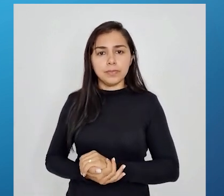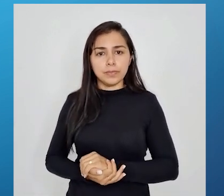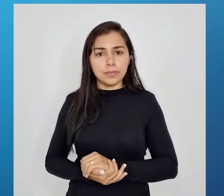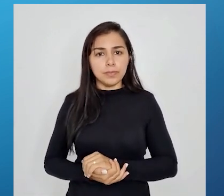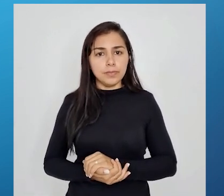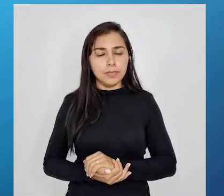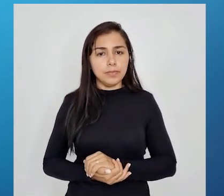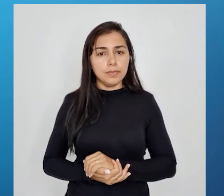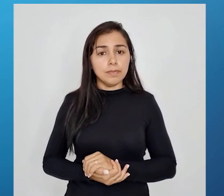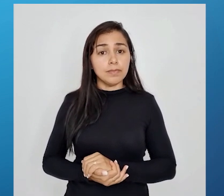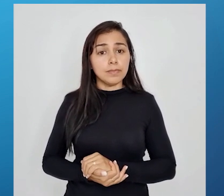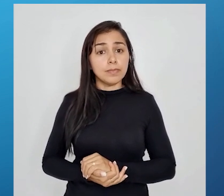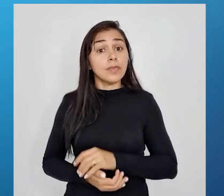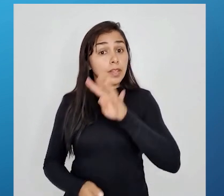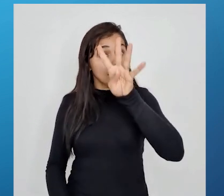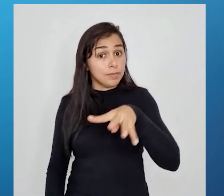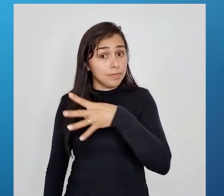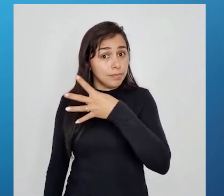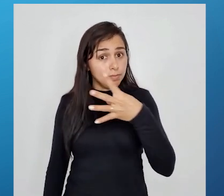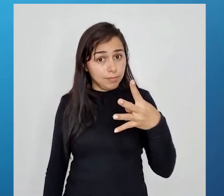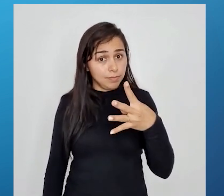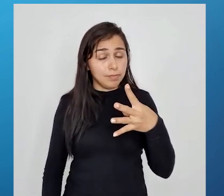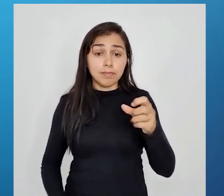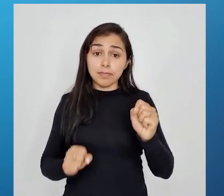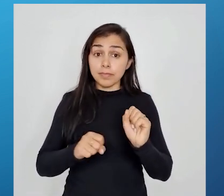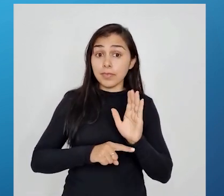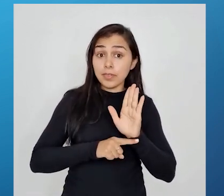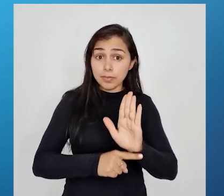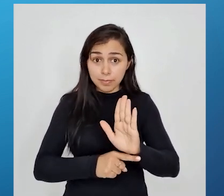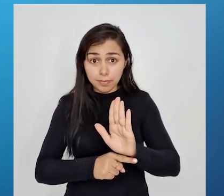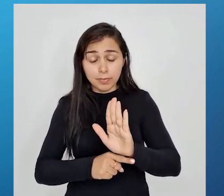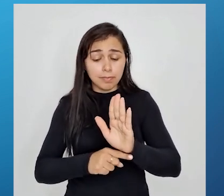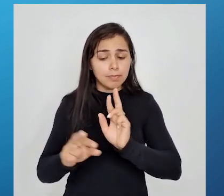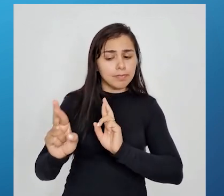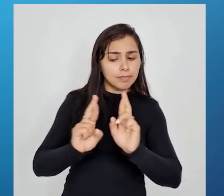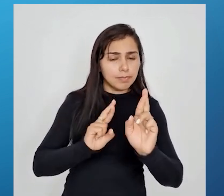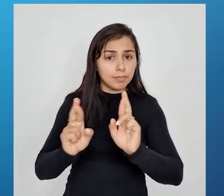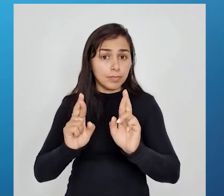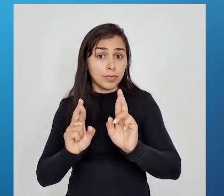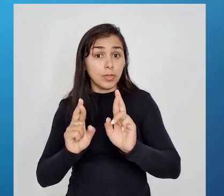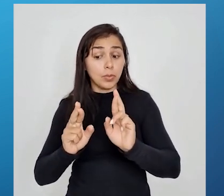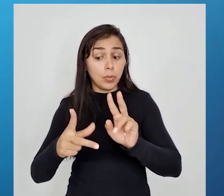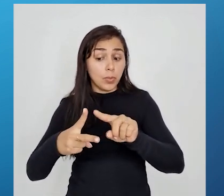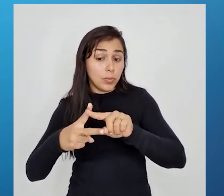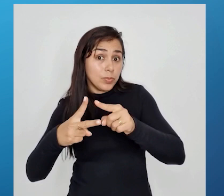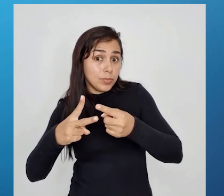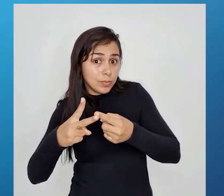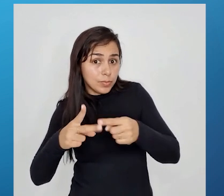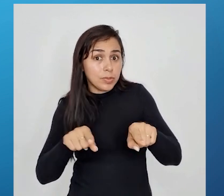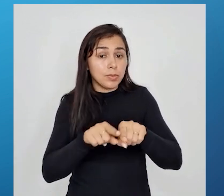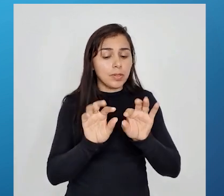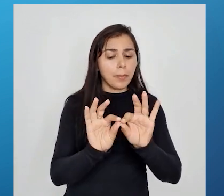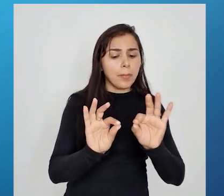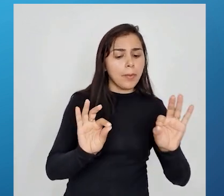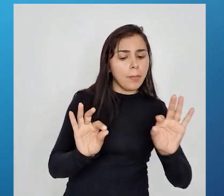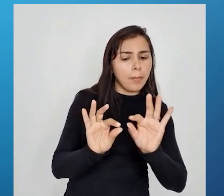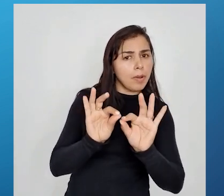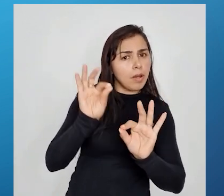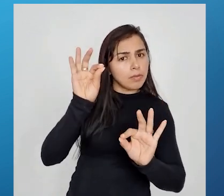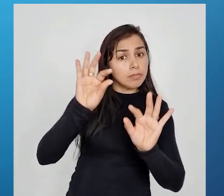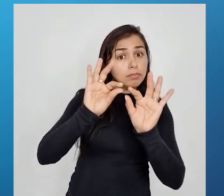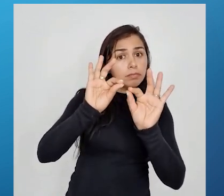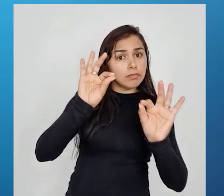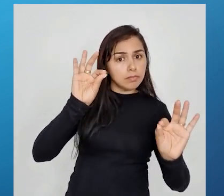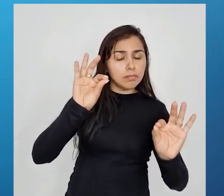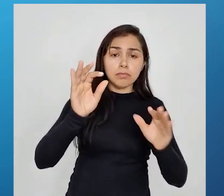Com a ajuda dessa tabela, ele podia relacionar facilmente os lados e os ângulos de qualquer triângulo do